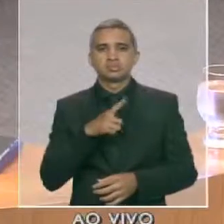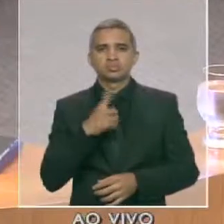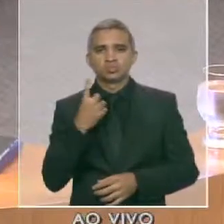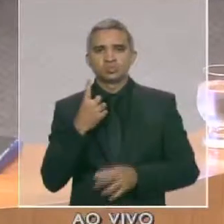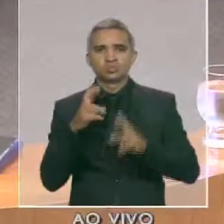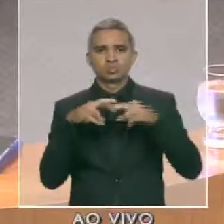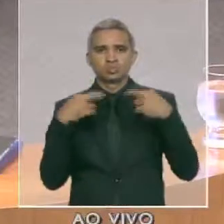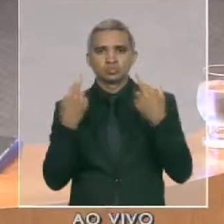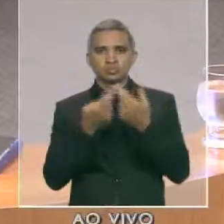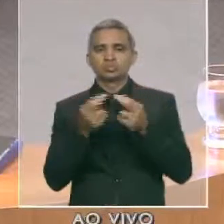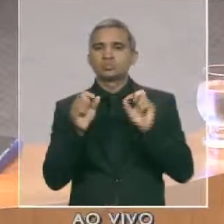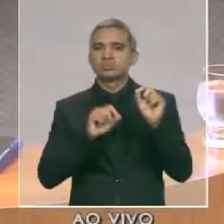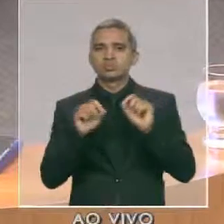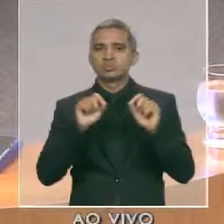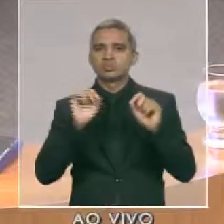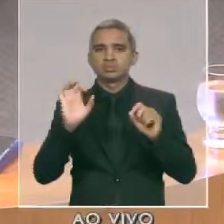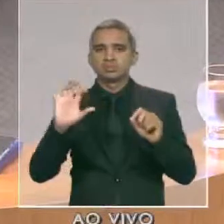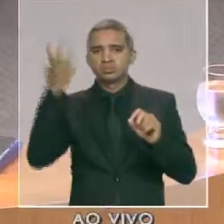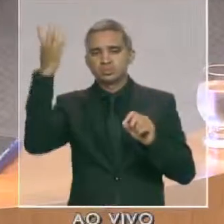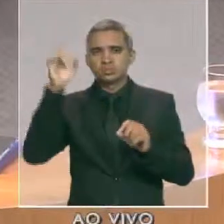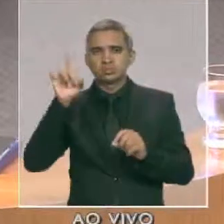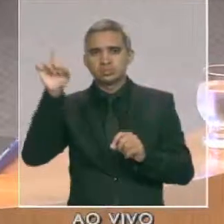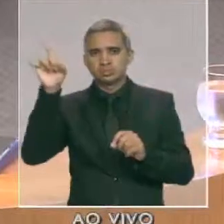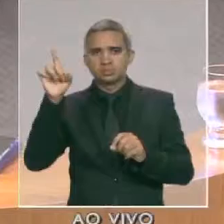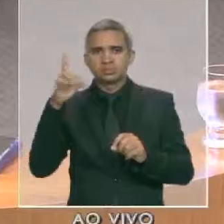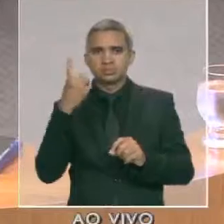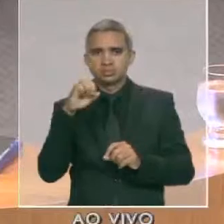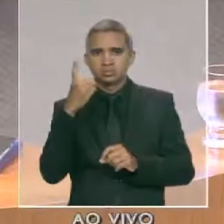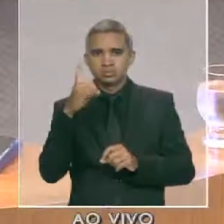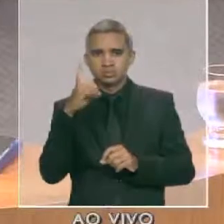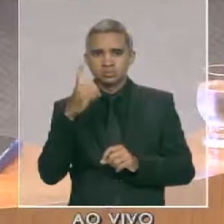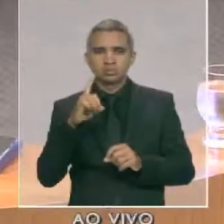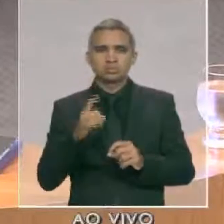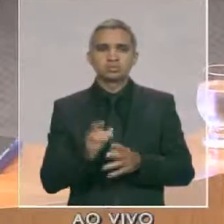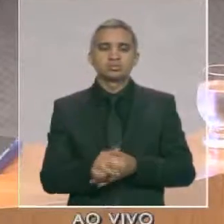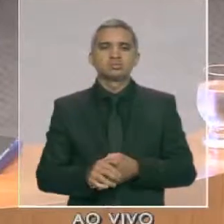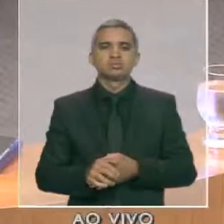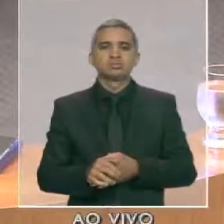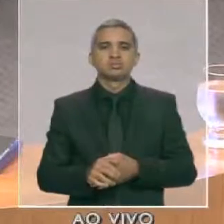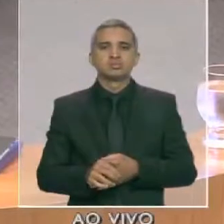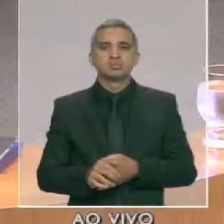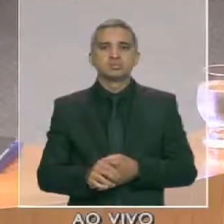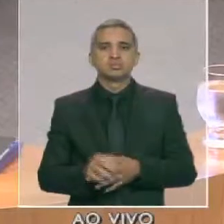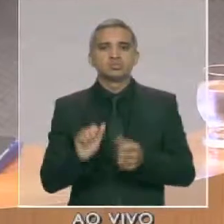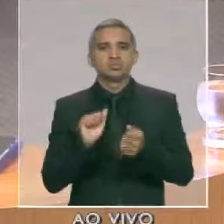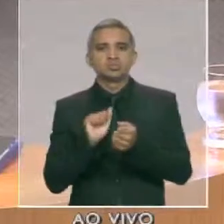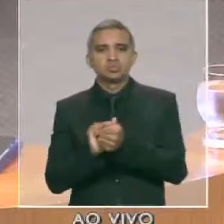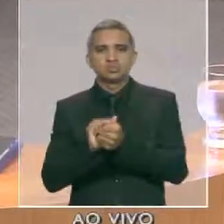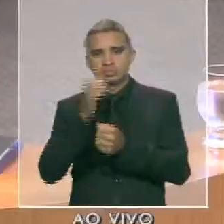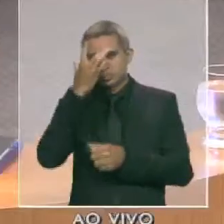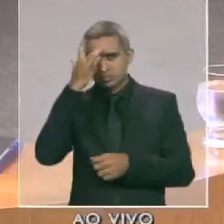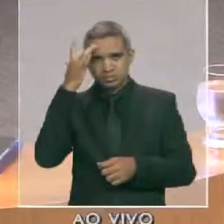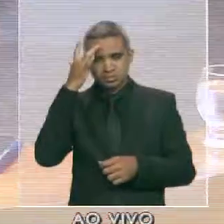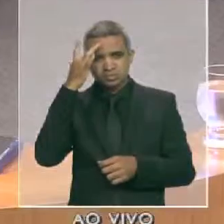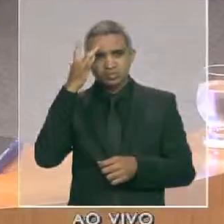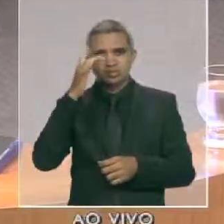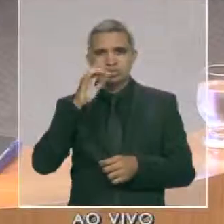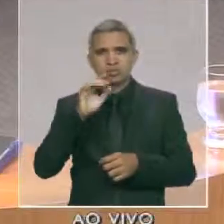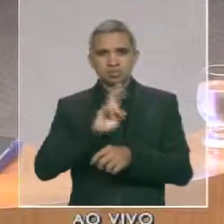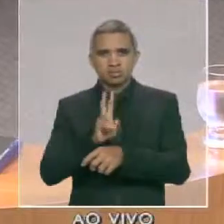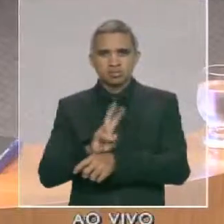importante evento realizado na Praça Deodoro, com os vigilantes do Estado do Maranhão, um evento promovido, inclusive, pelo